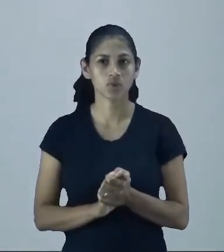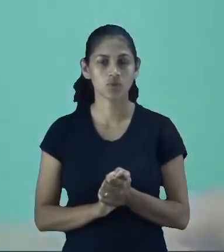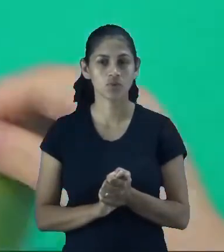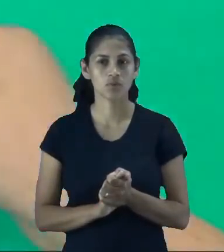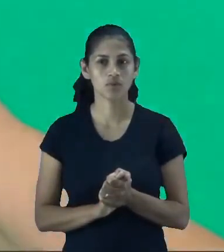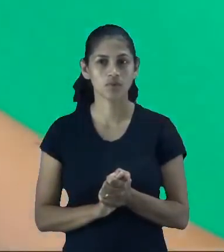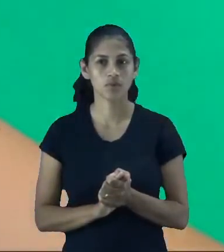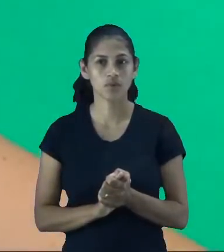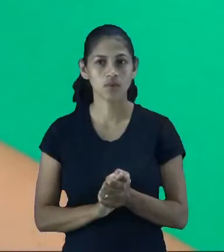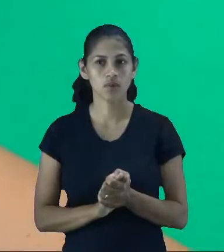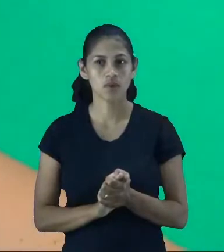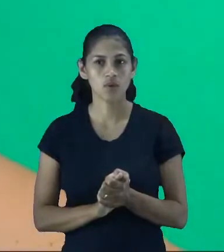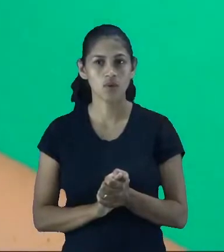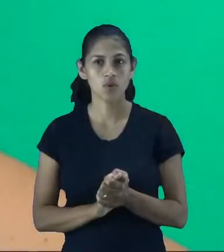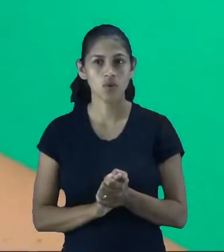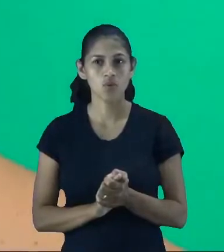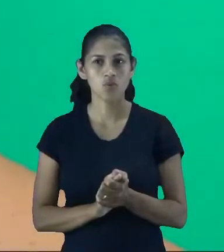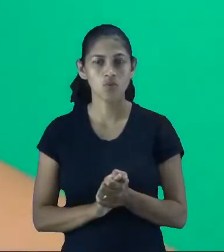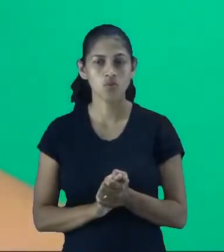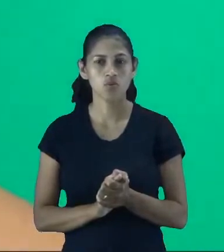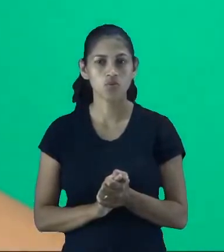Uma das coisas também que eles